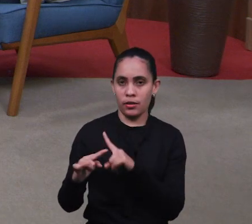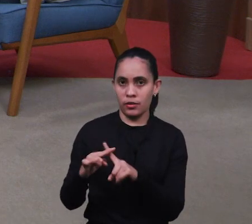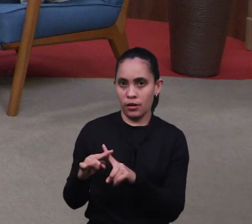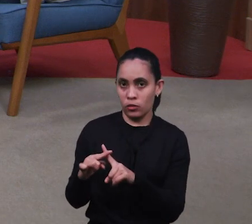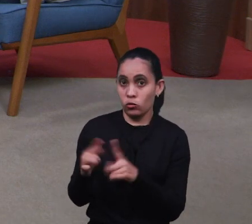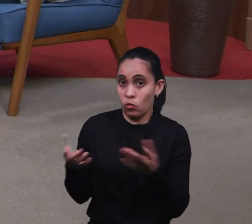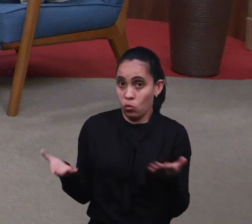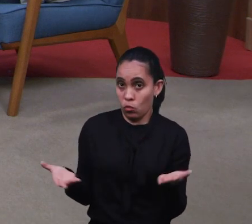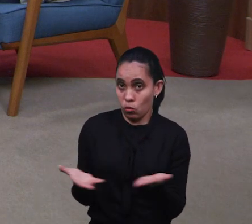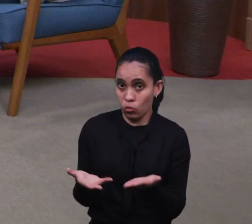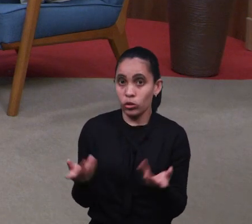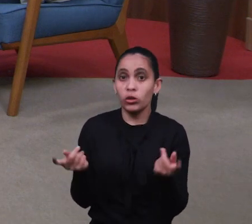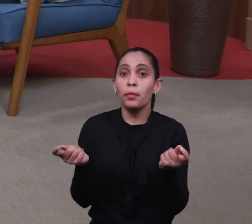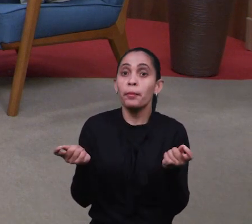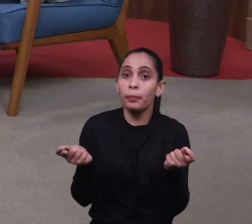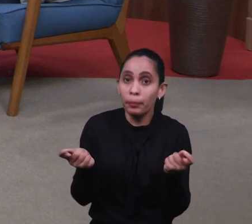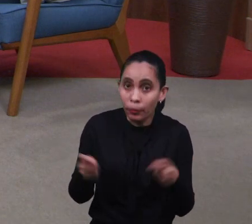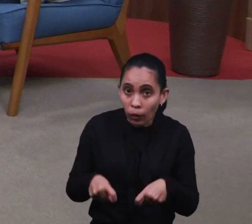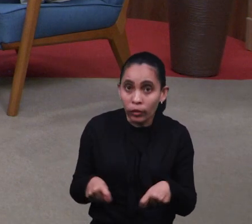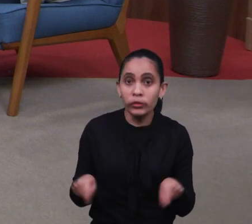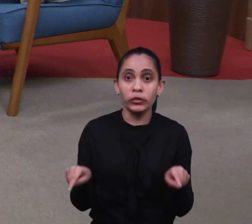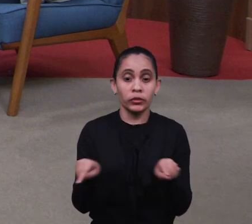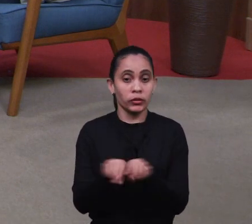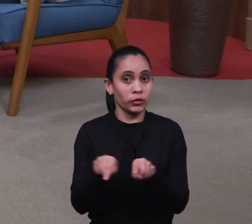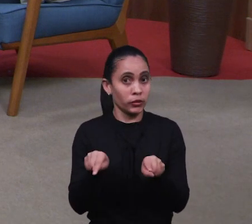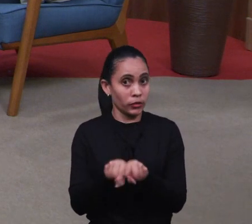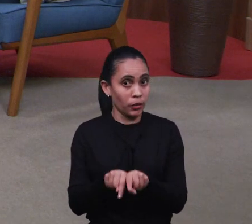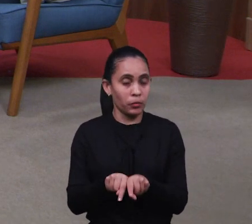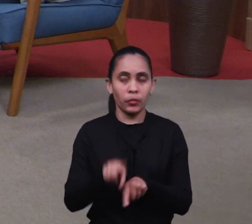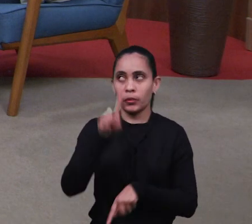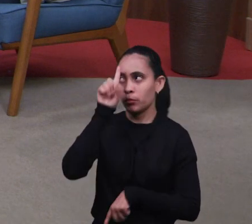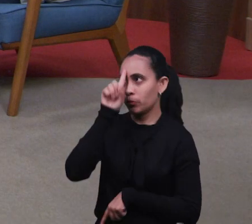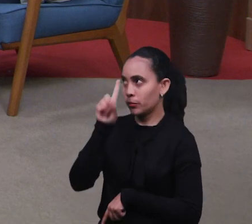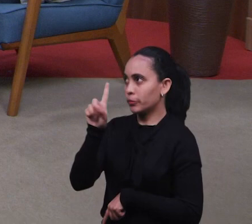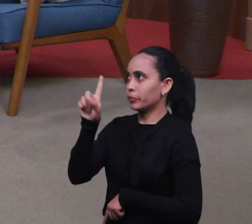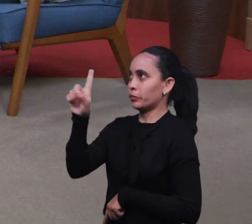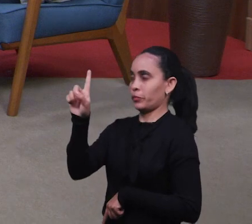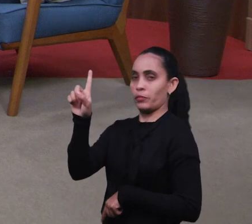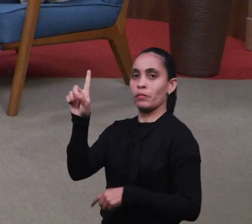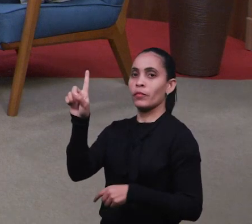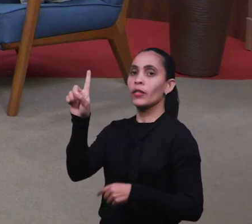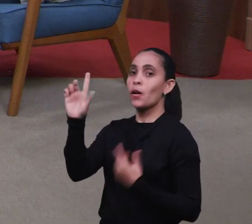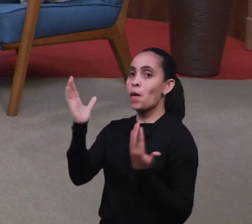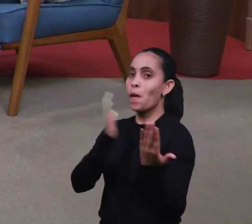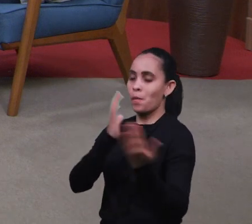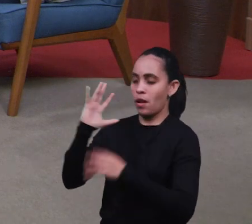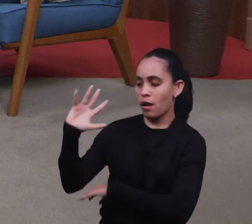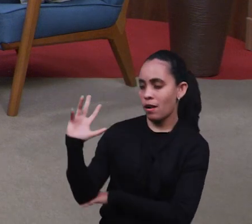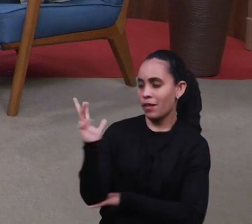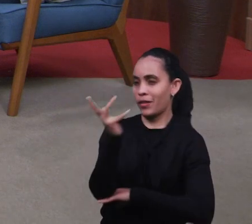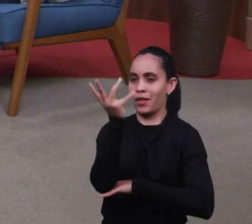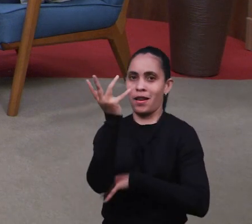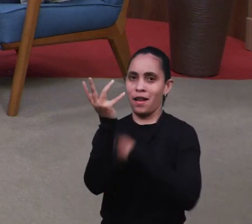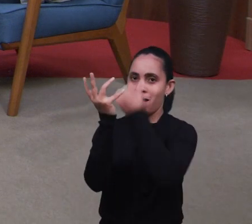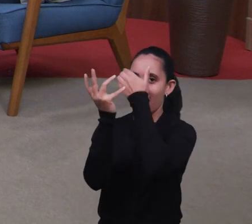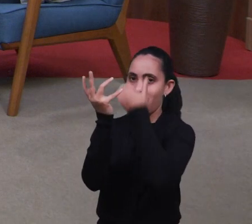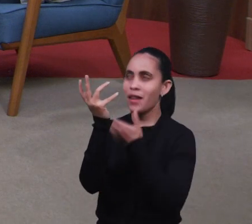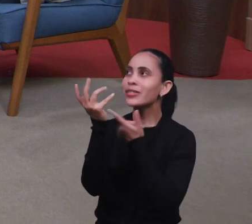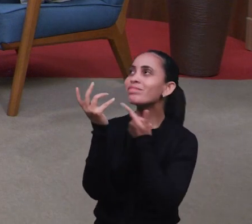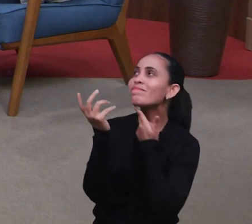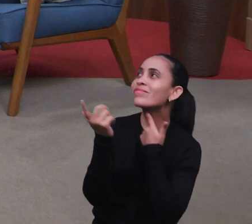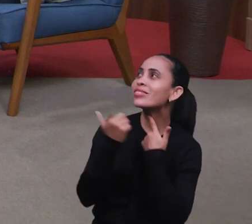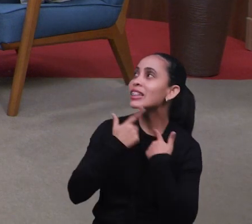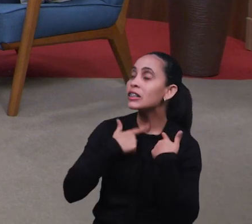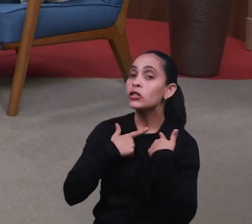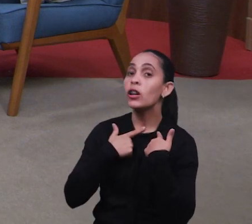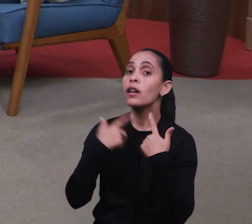maneira, qualificar o Senhor Jesus como a macieira e desejar aquilo que a noiva lá em